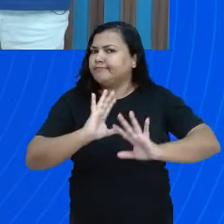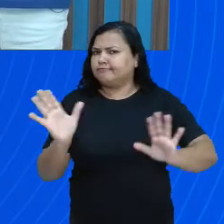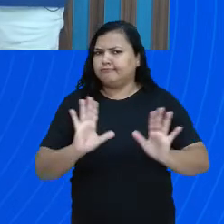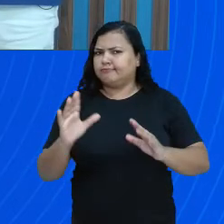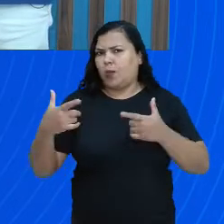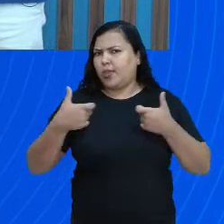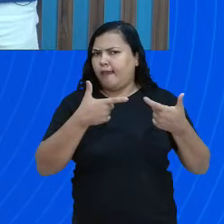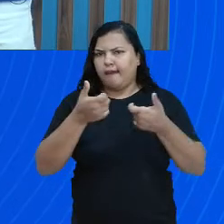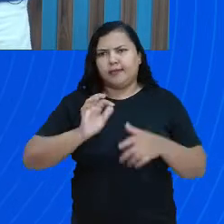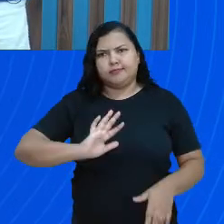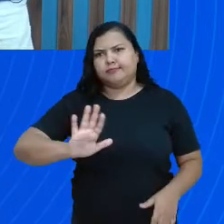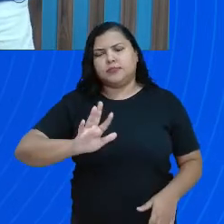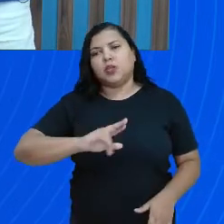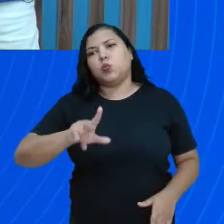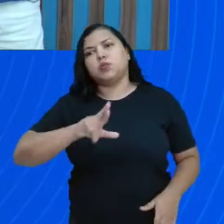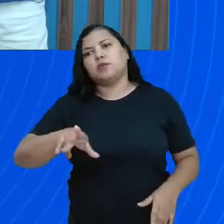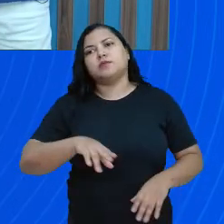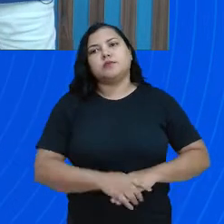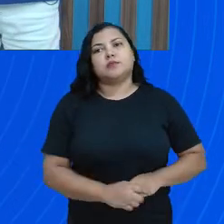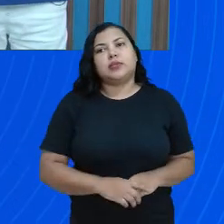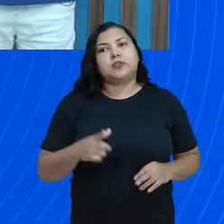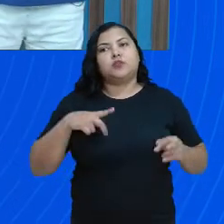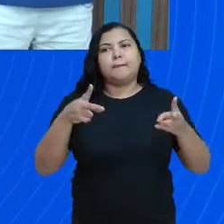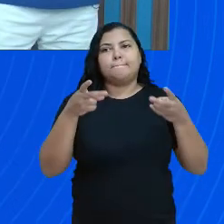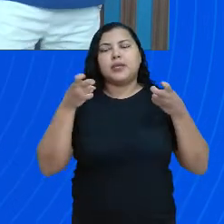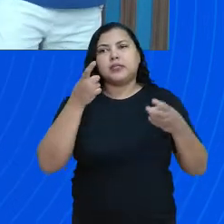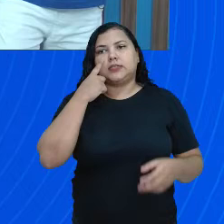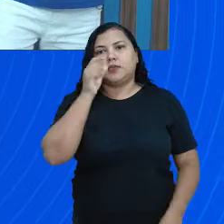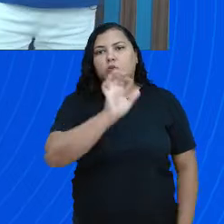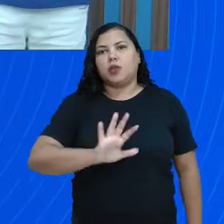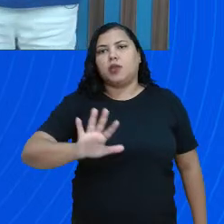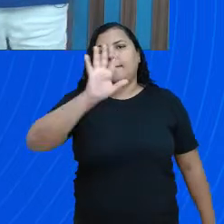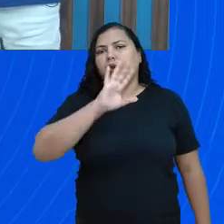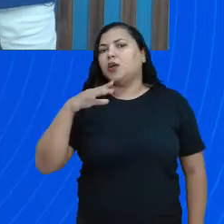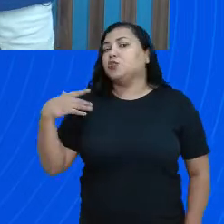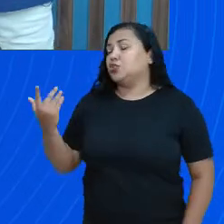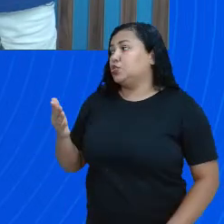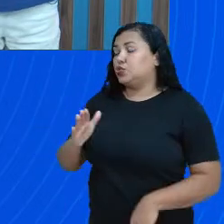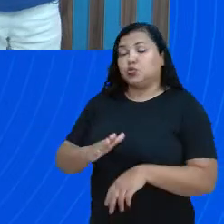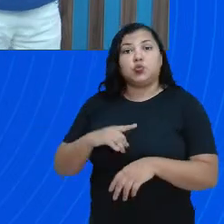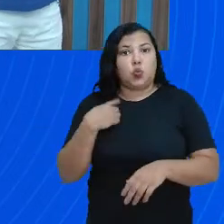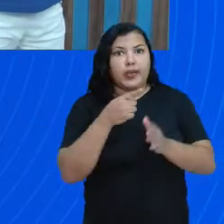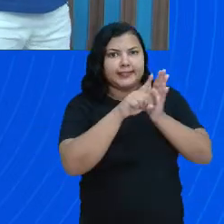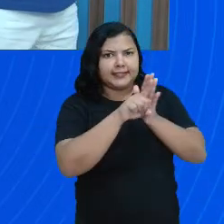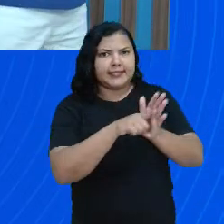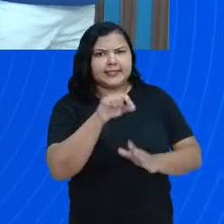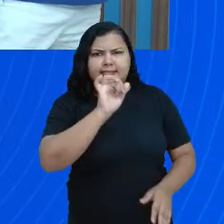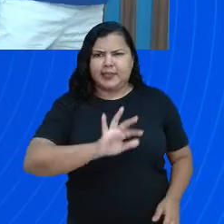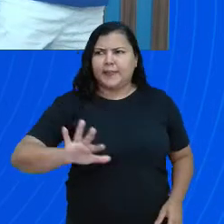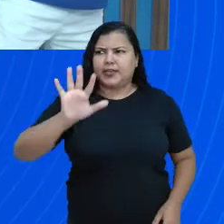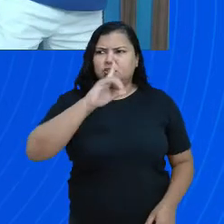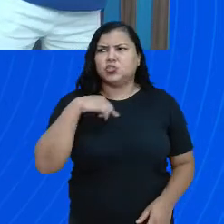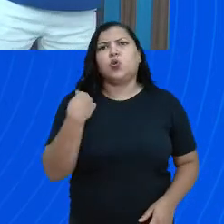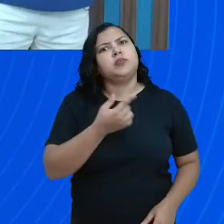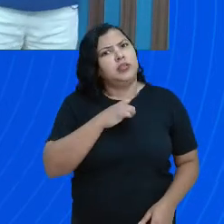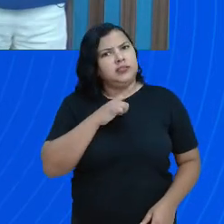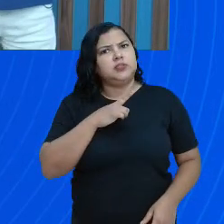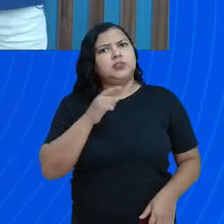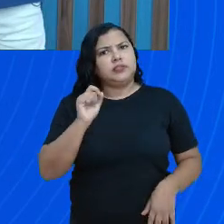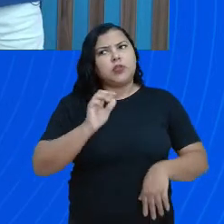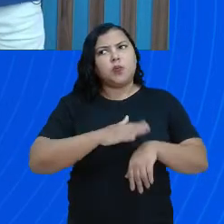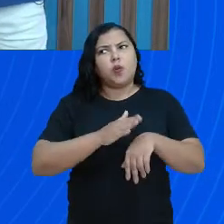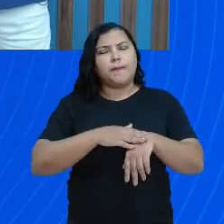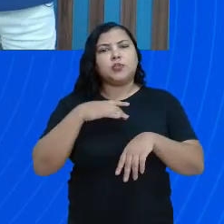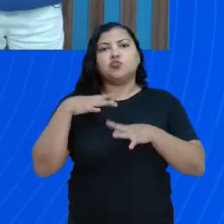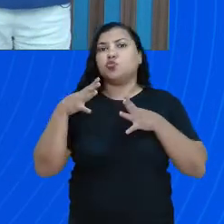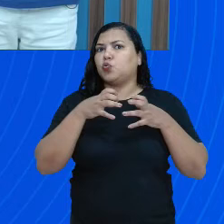Então, uma coisa que a gente observa, né, professor, quando a gente vê, inclusive recentemente a gente está tendo um episódio, né,